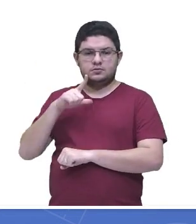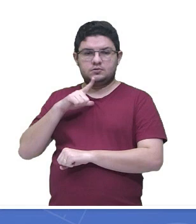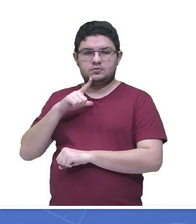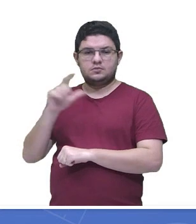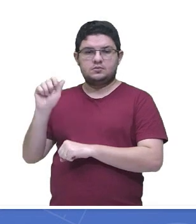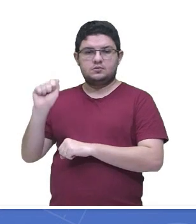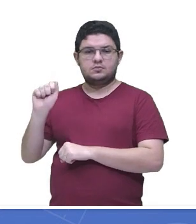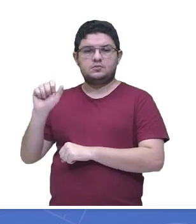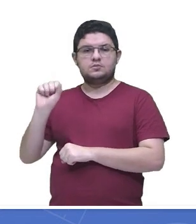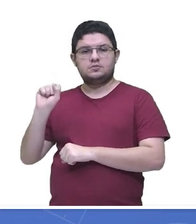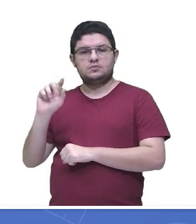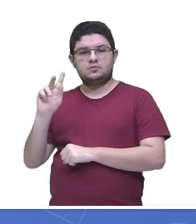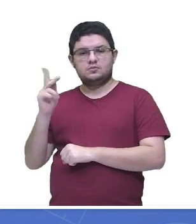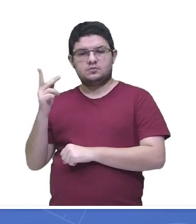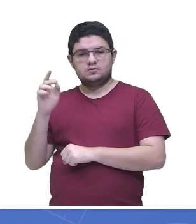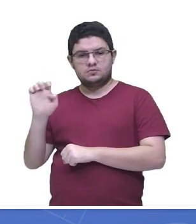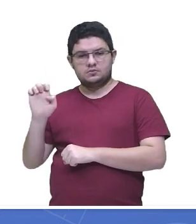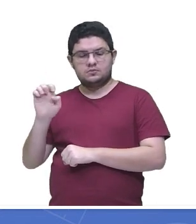was not